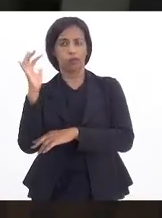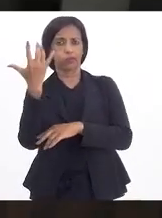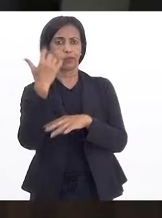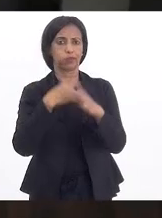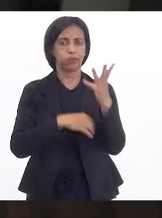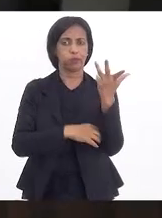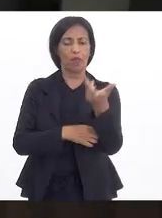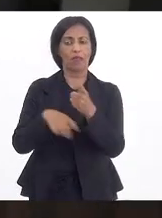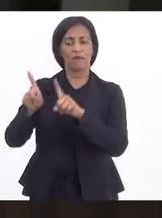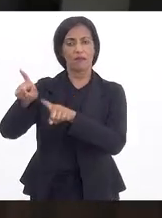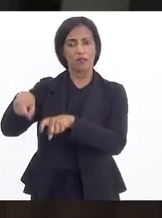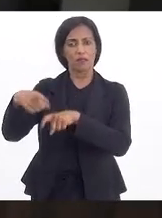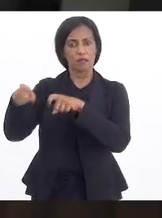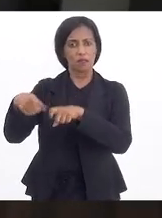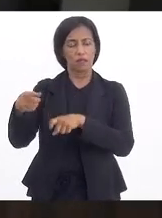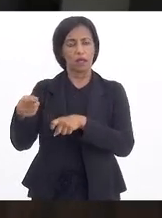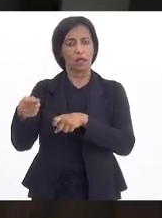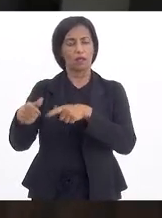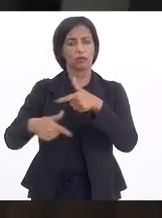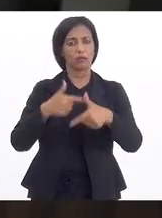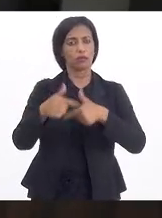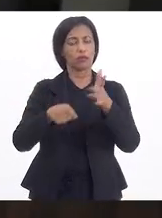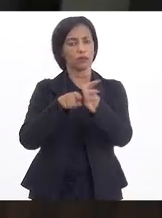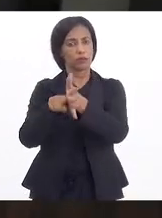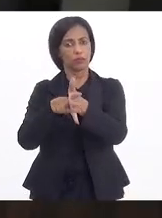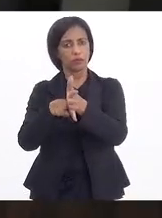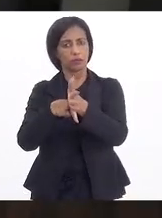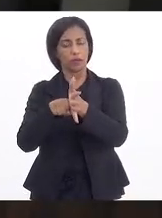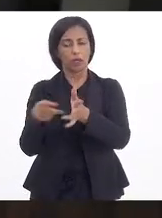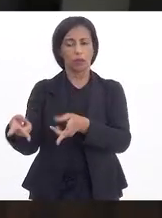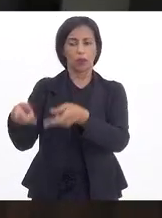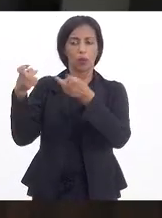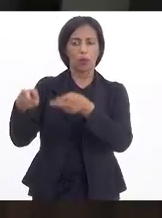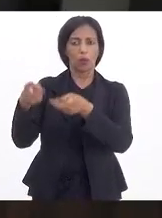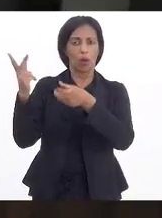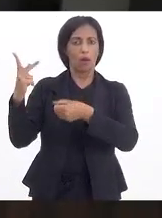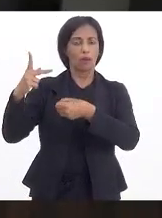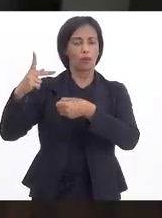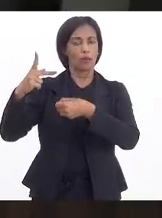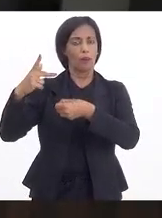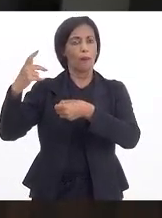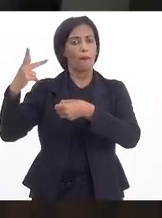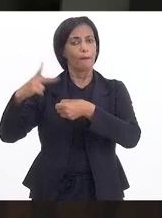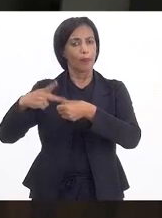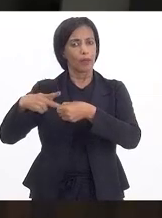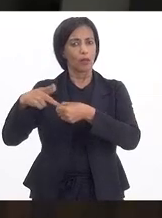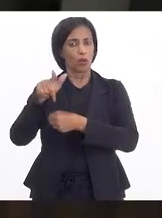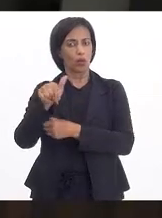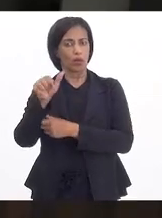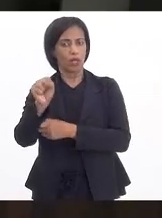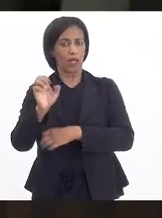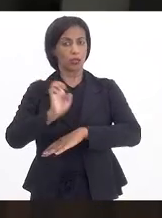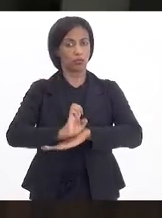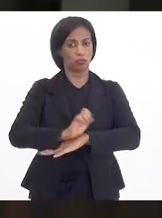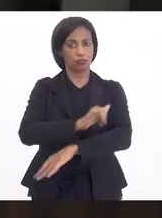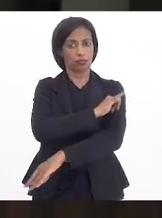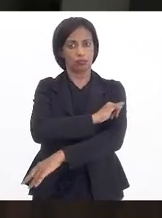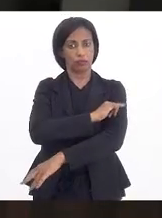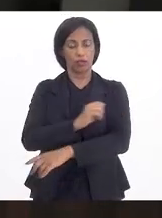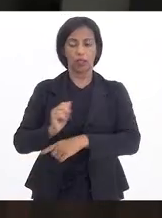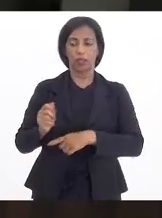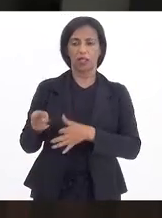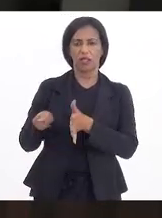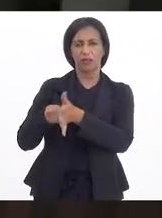e fazendária as atividades pesquisa Lavra exploração e produção de petróleo e gás do Estado do Rio de Janeiro